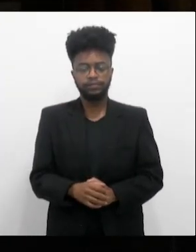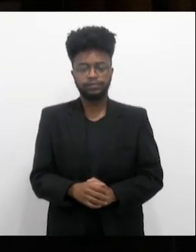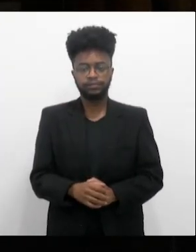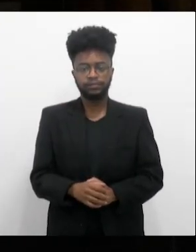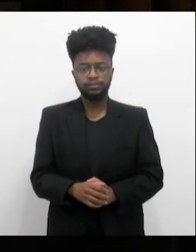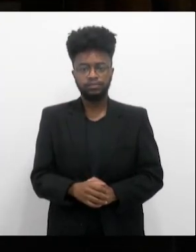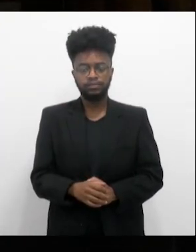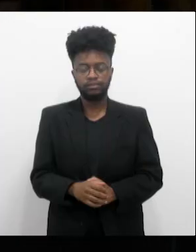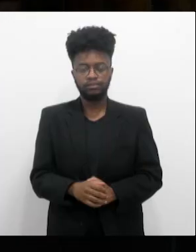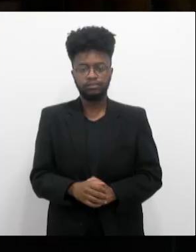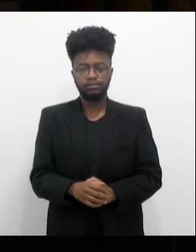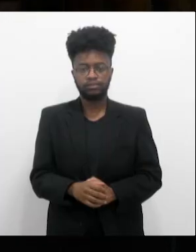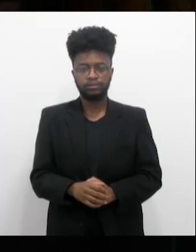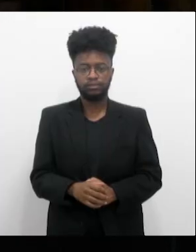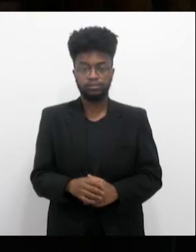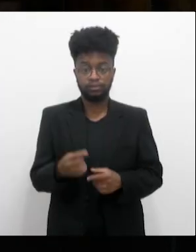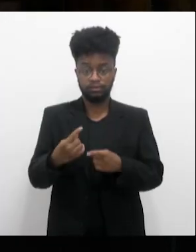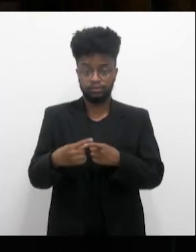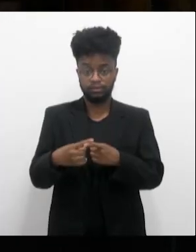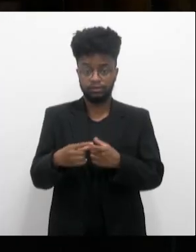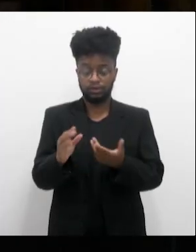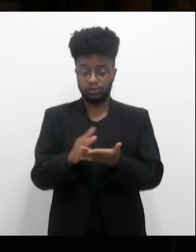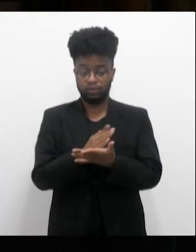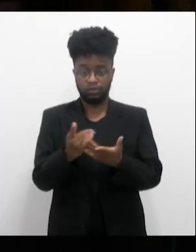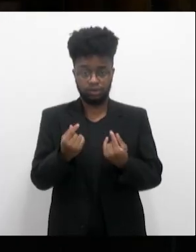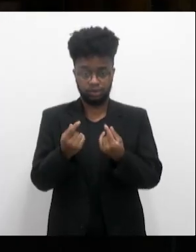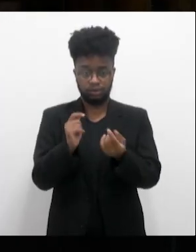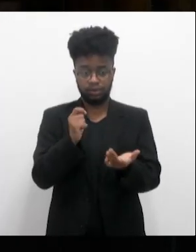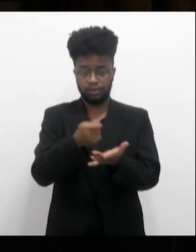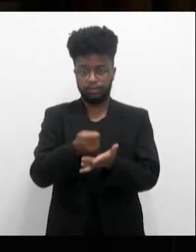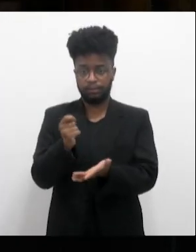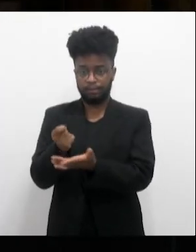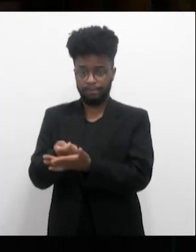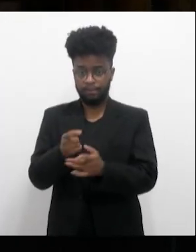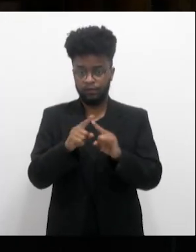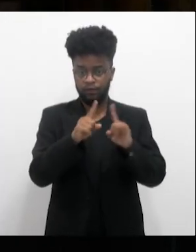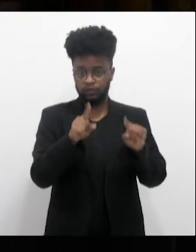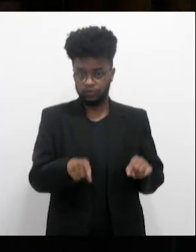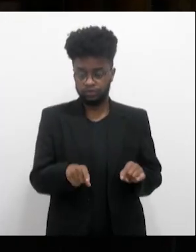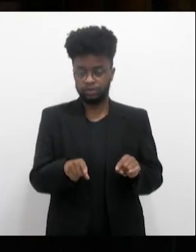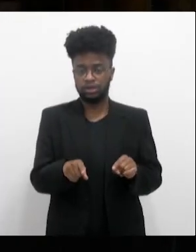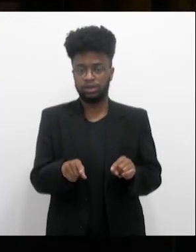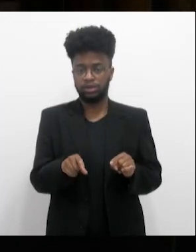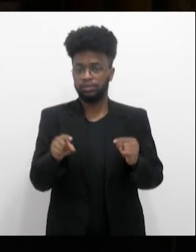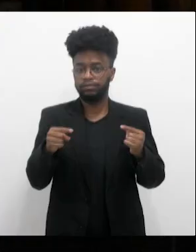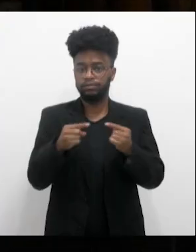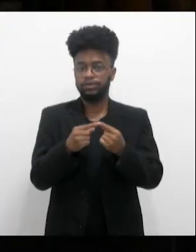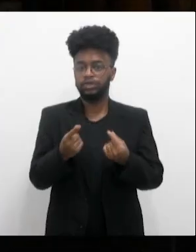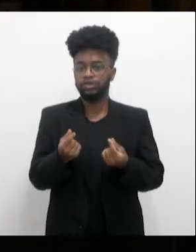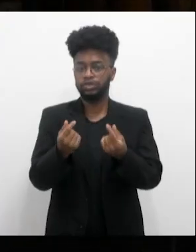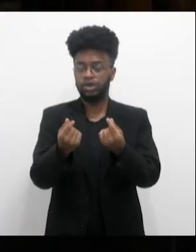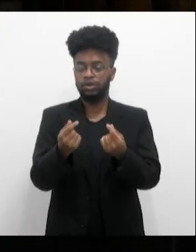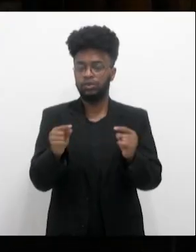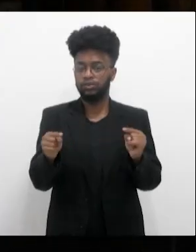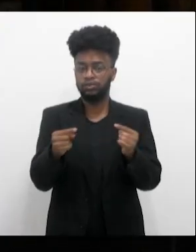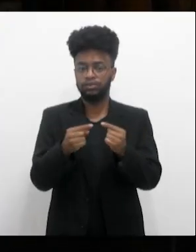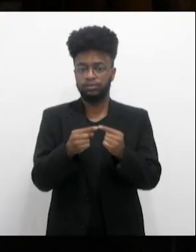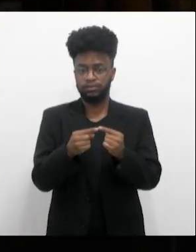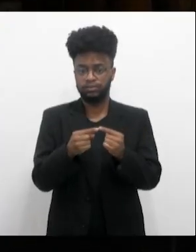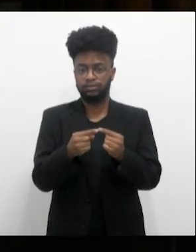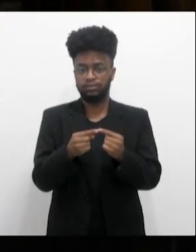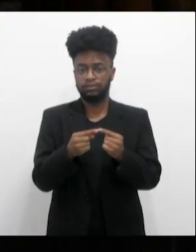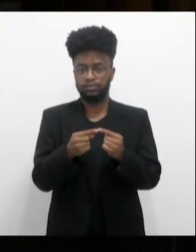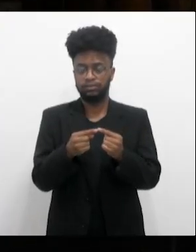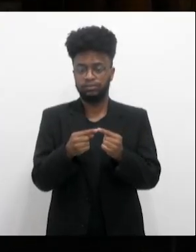Porque uma das fontes que faz pagar a folha de inativos e pensionistas é o dinheiro derivado